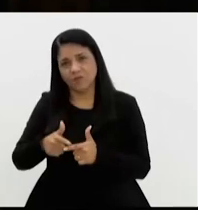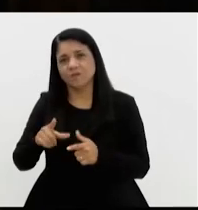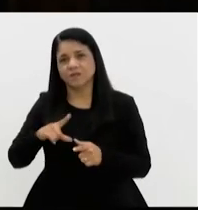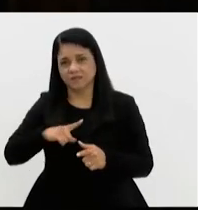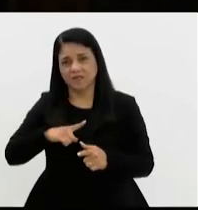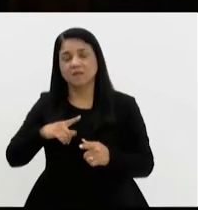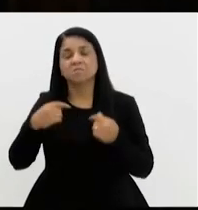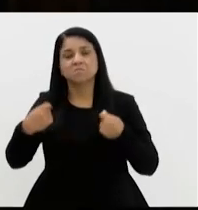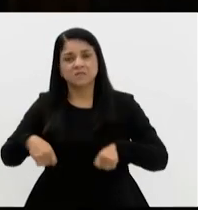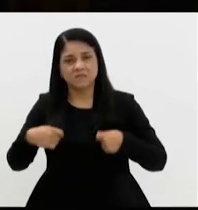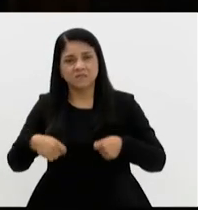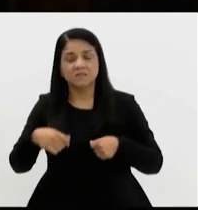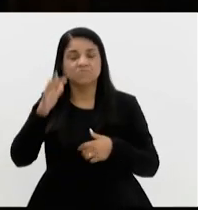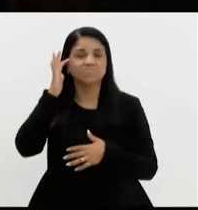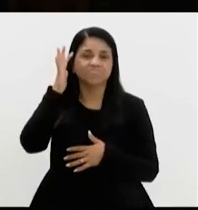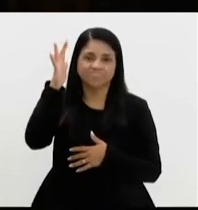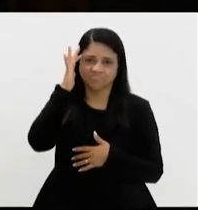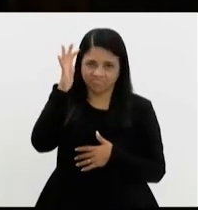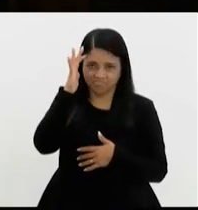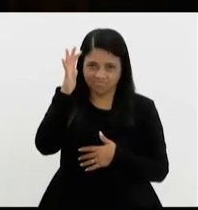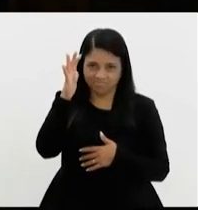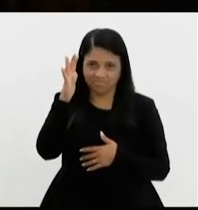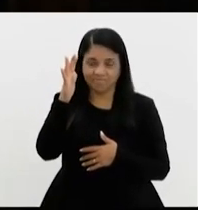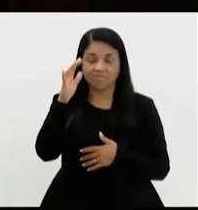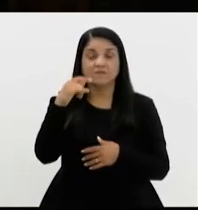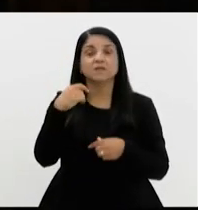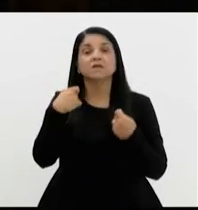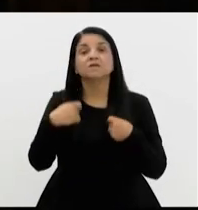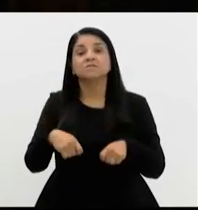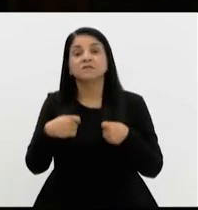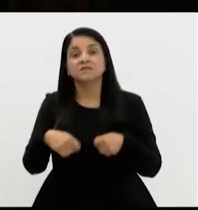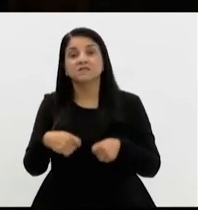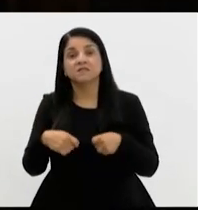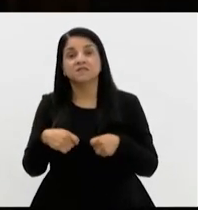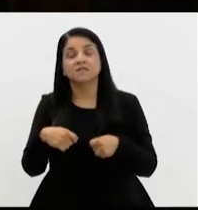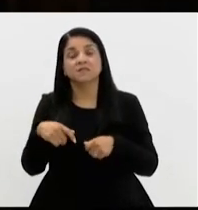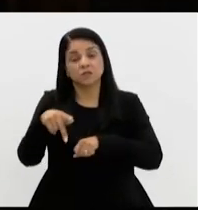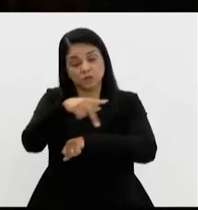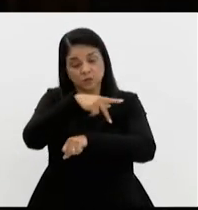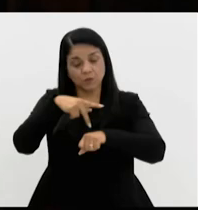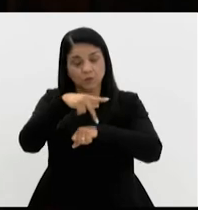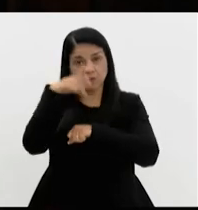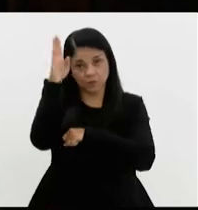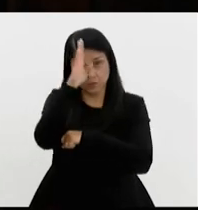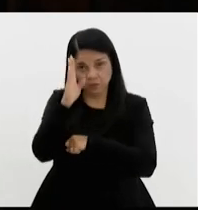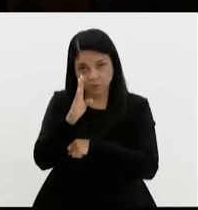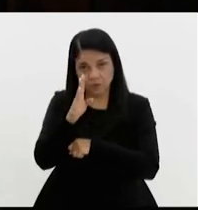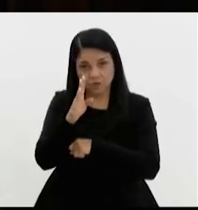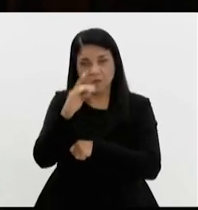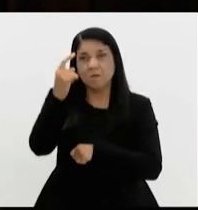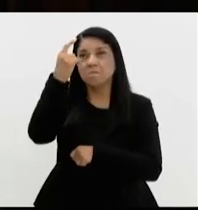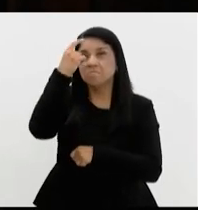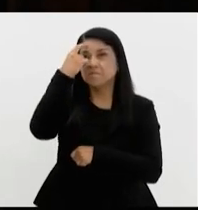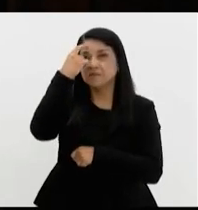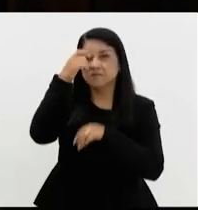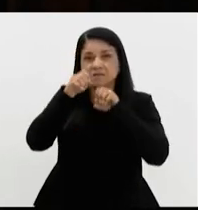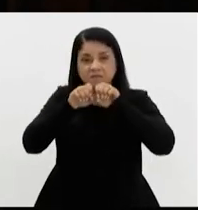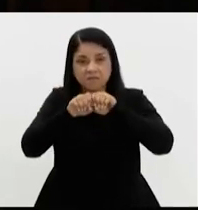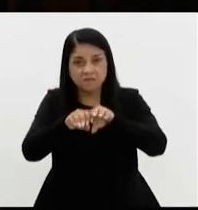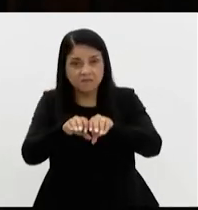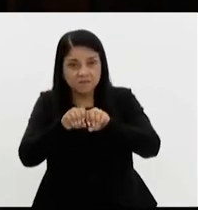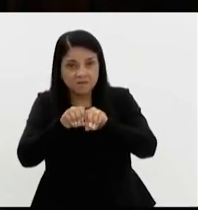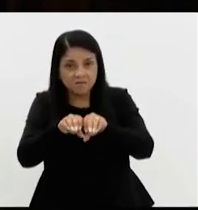fazer uma reflexão sobre ele mas é preciso que esse país possa pensar na educação